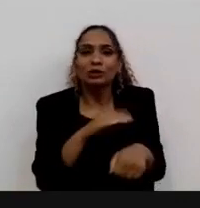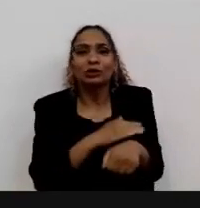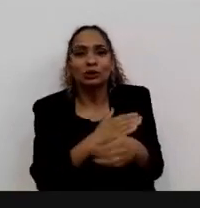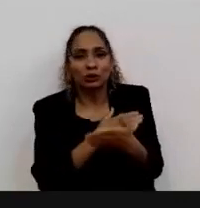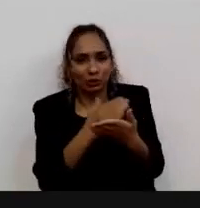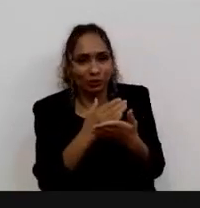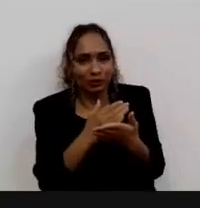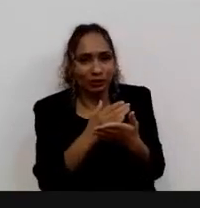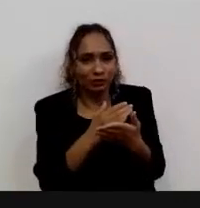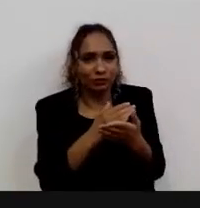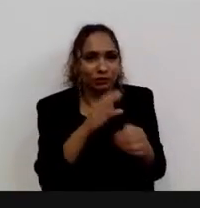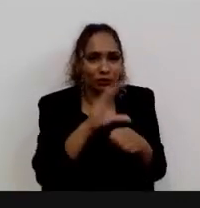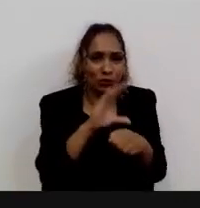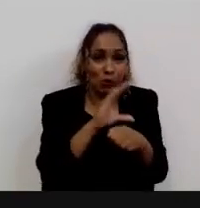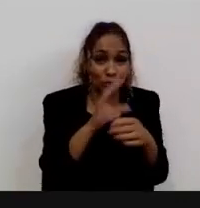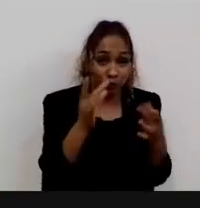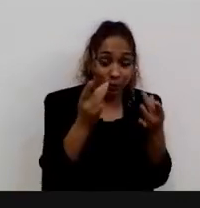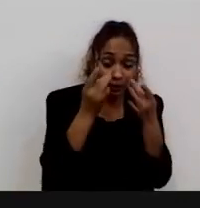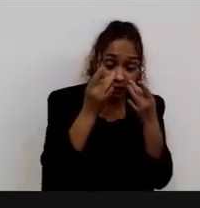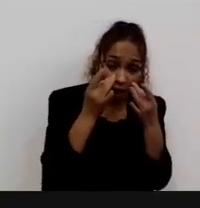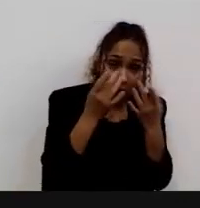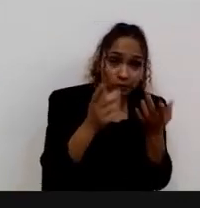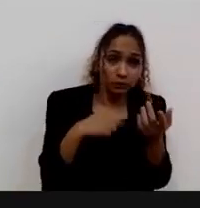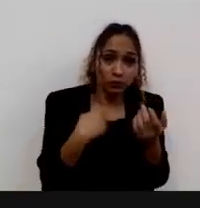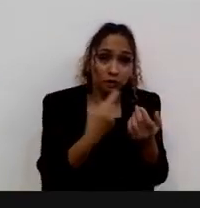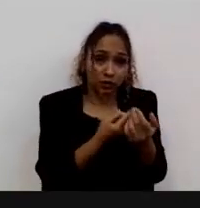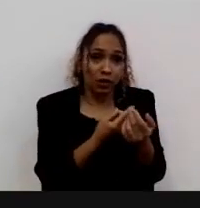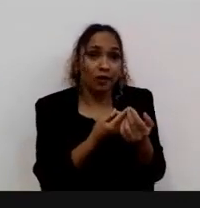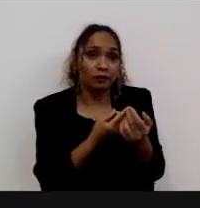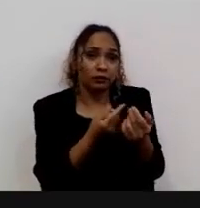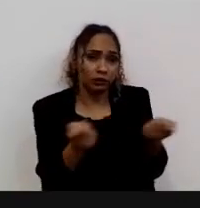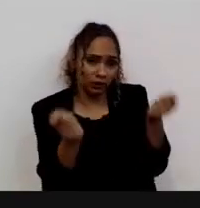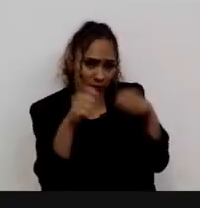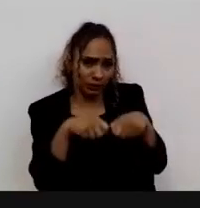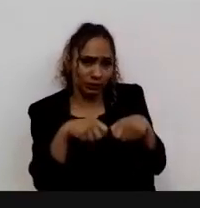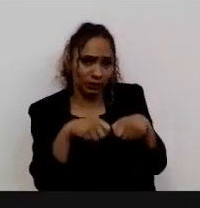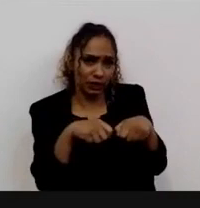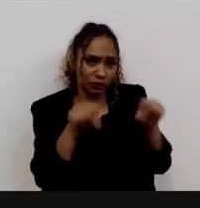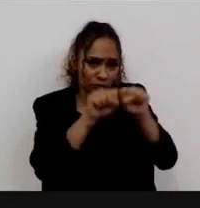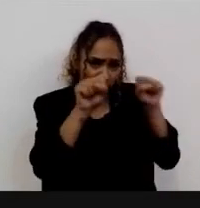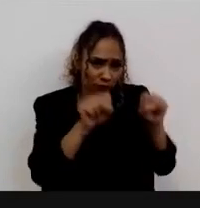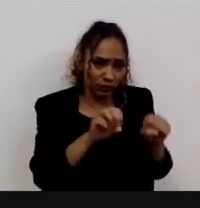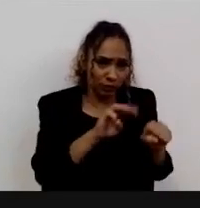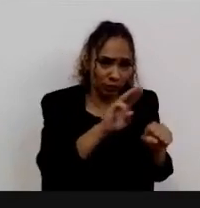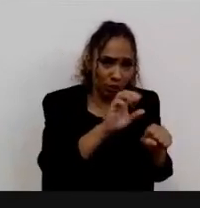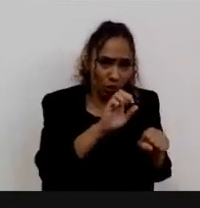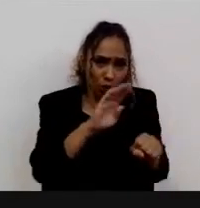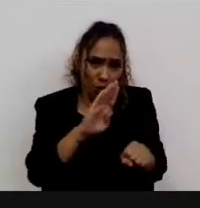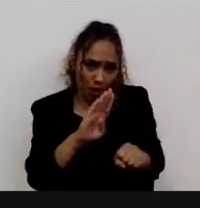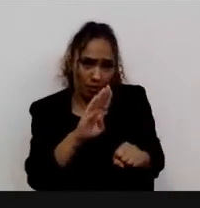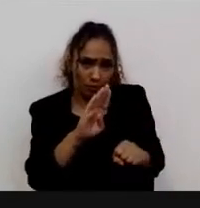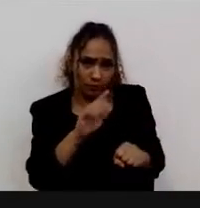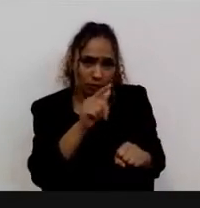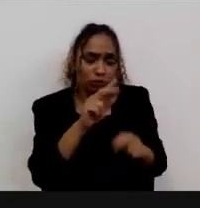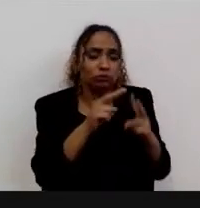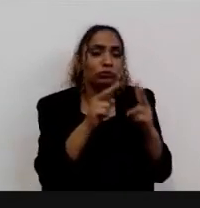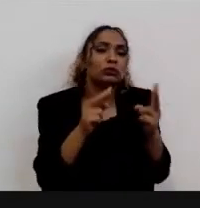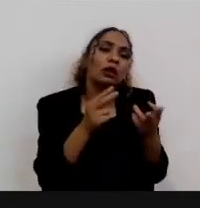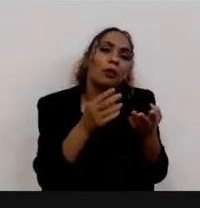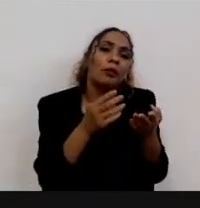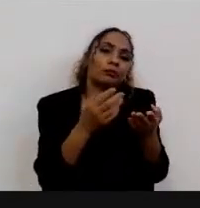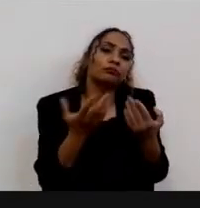curso presencial, né? A gente dava automação desses sistemas web por meio do VBA. A gente